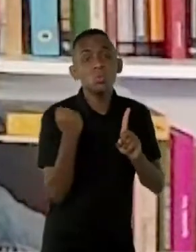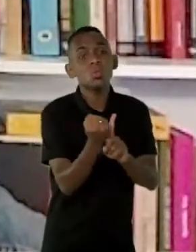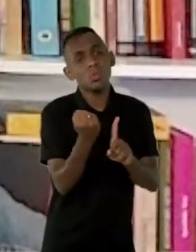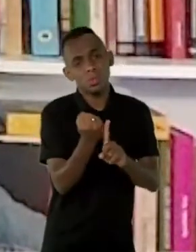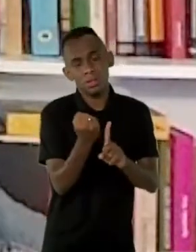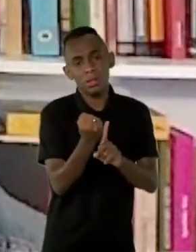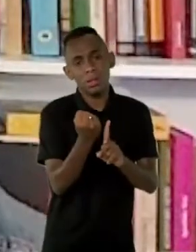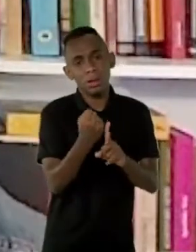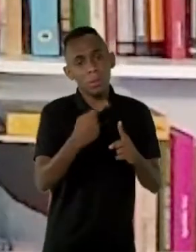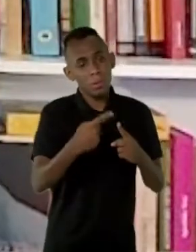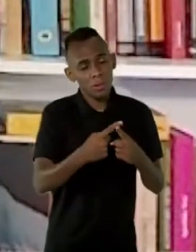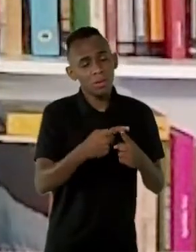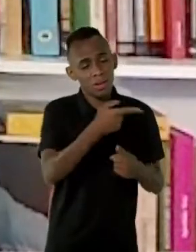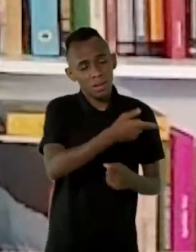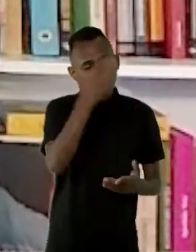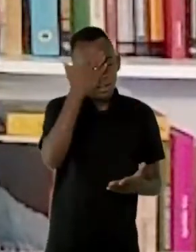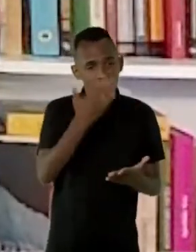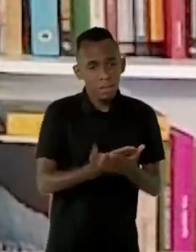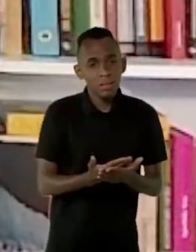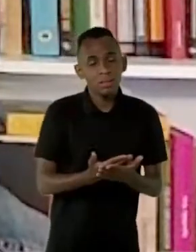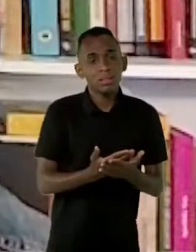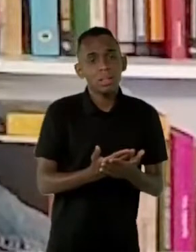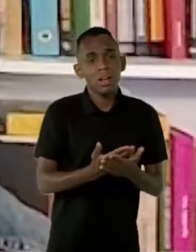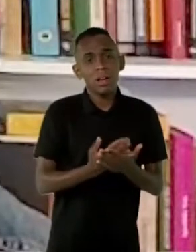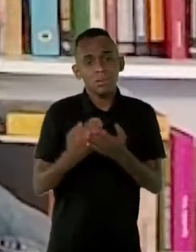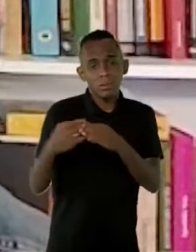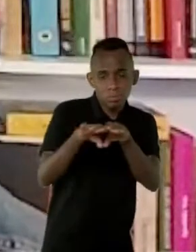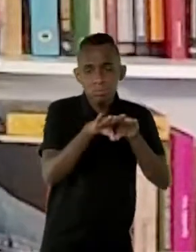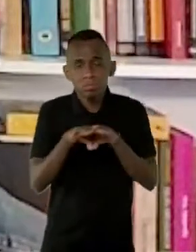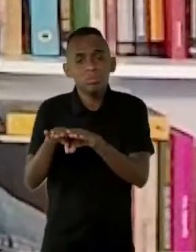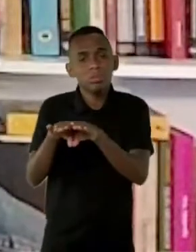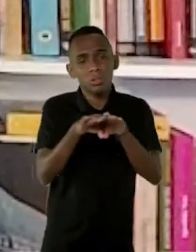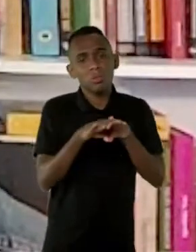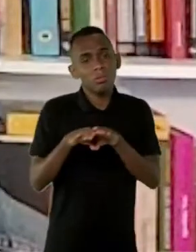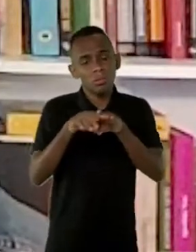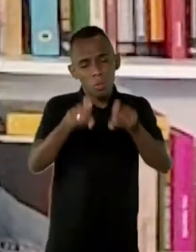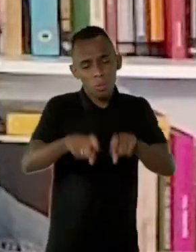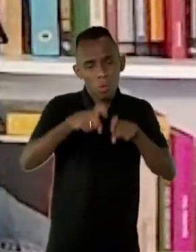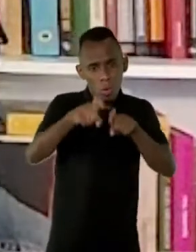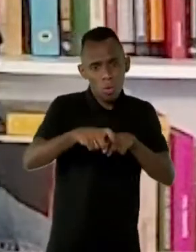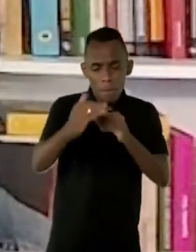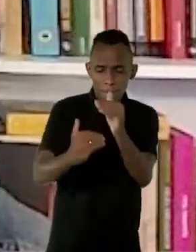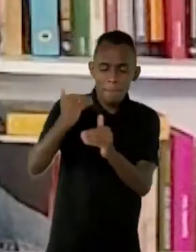porque pregava a reforma agrária, né?